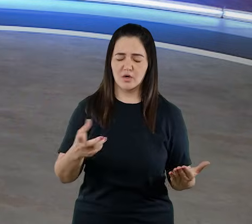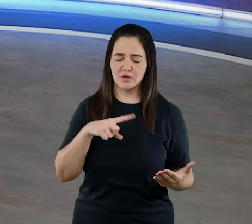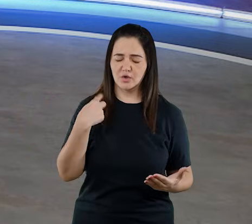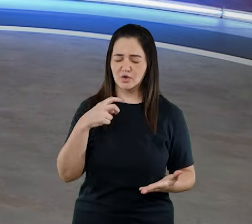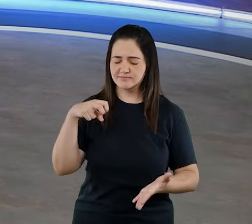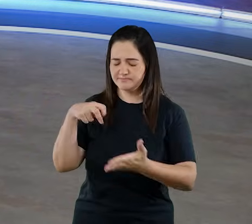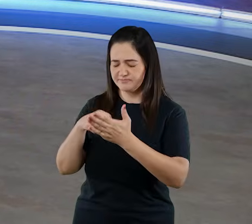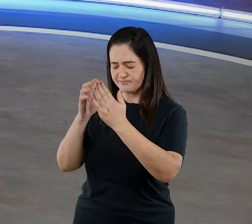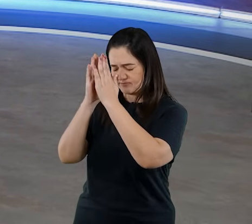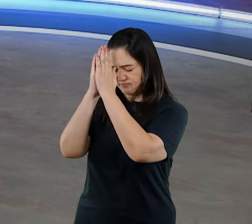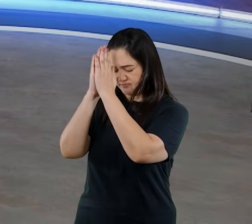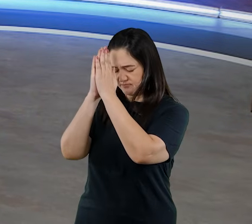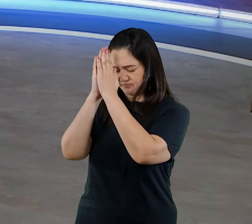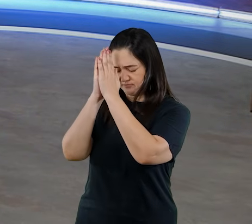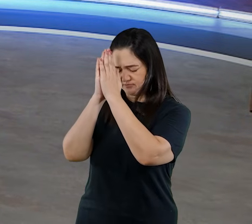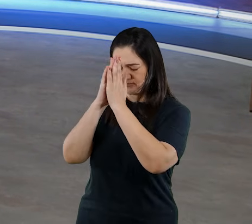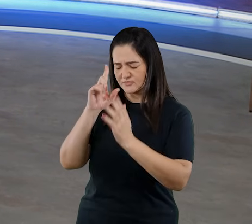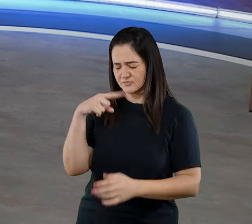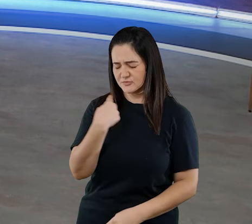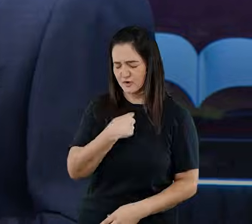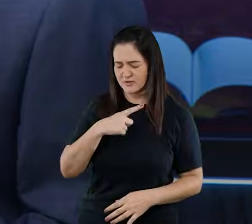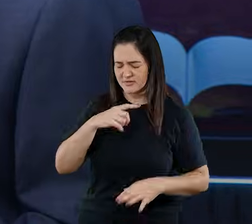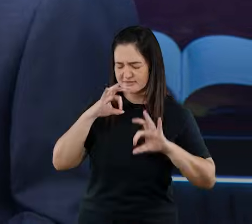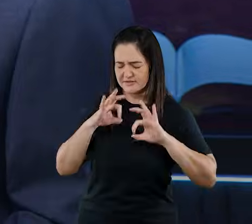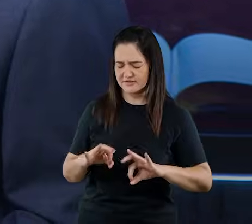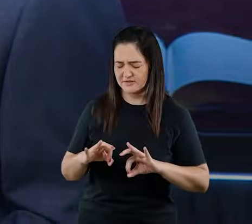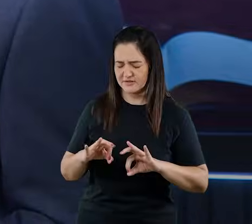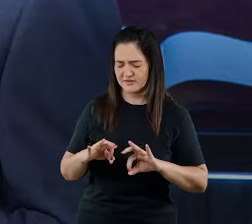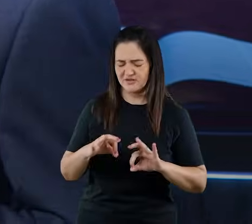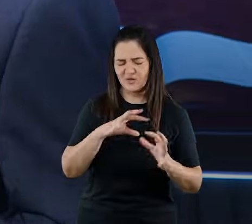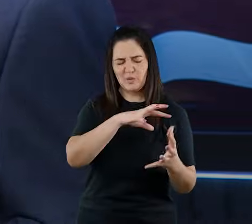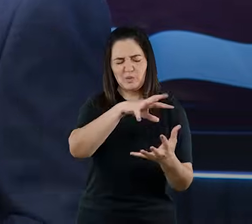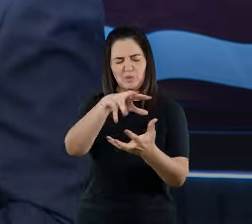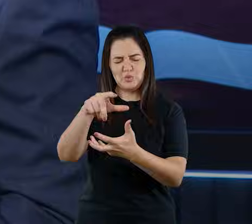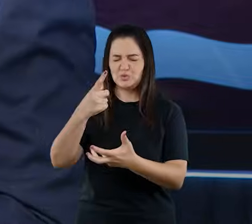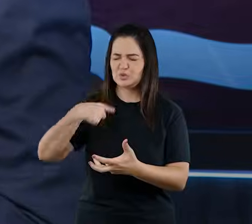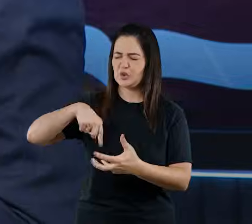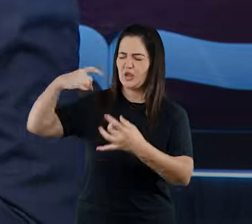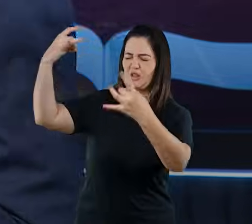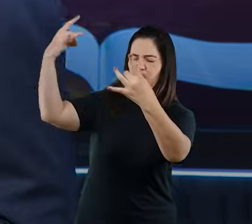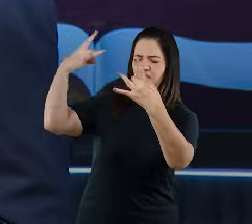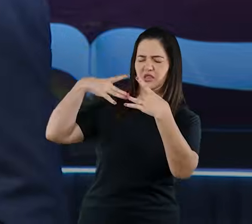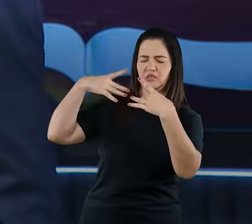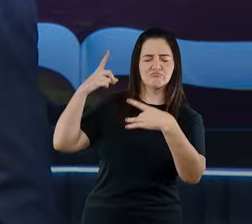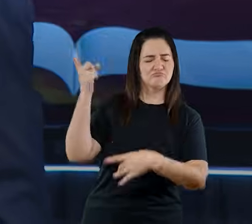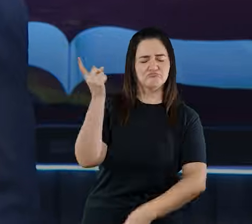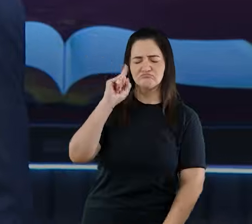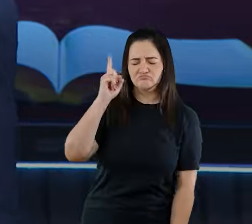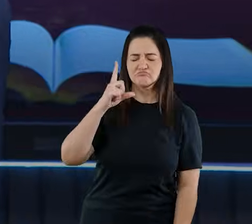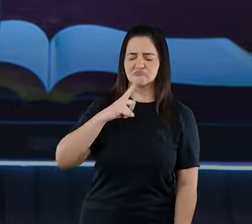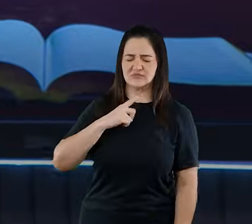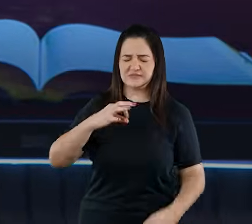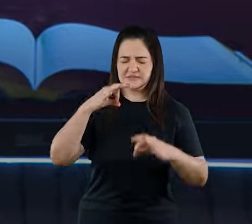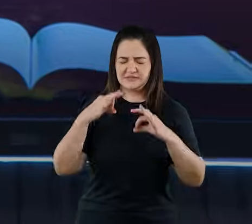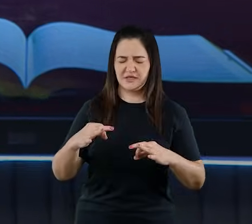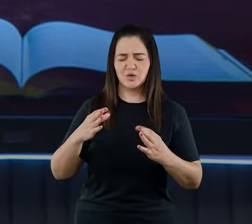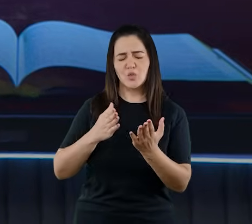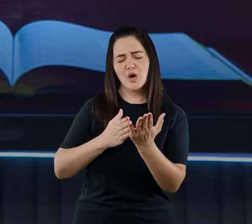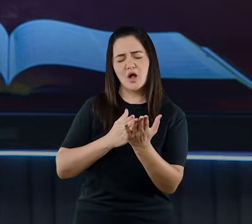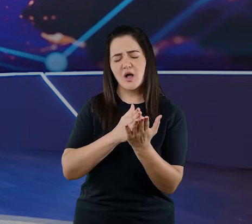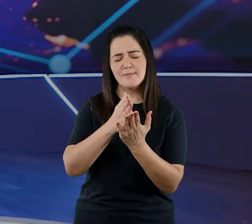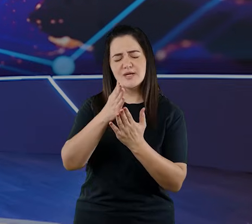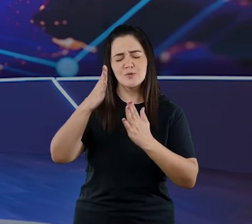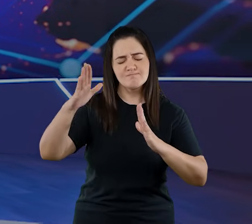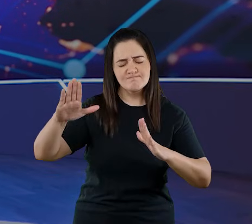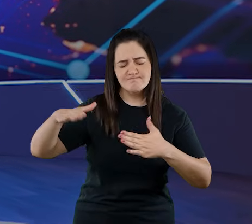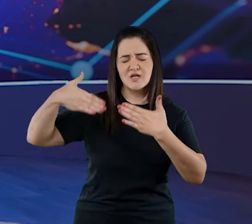momento nós nos achegamos ao Senhor com a certeza de que nesse mundo nós não estamos sozinhos e sabemos exatamente